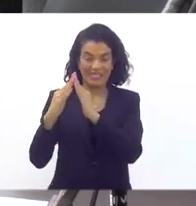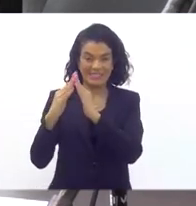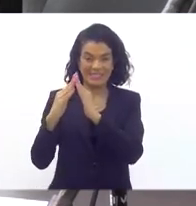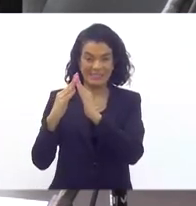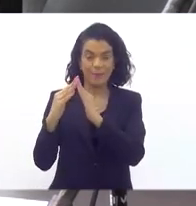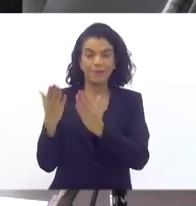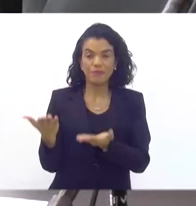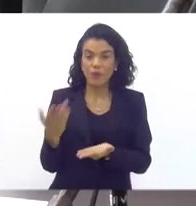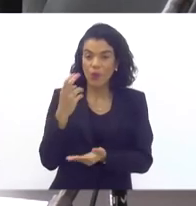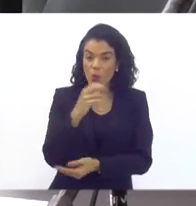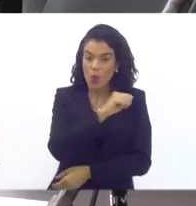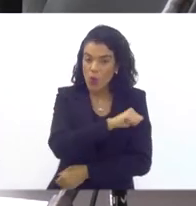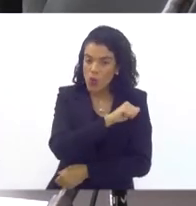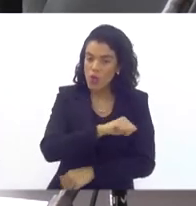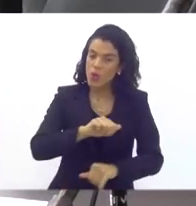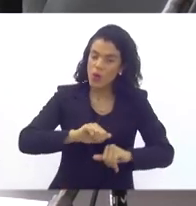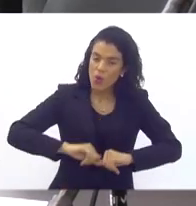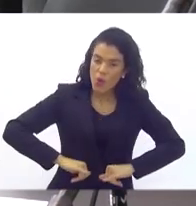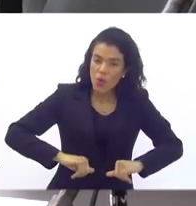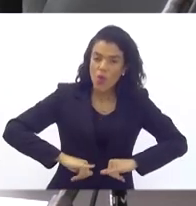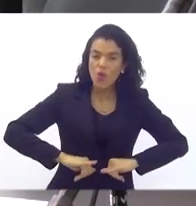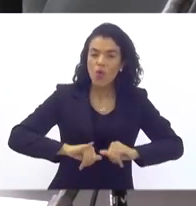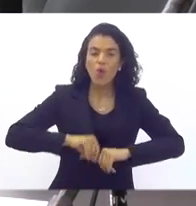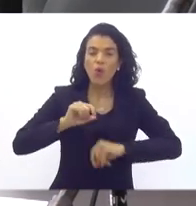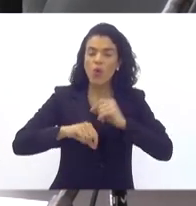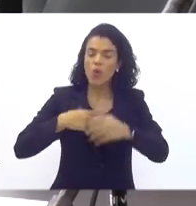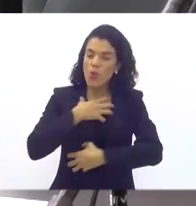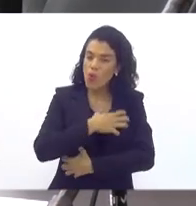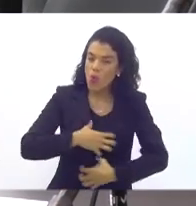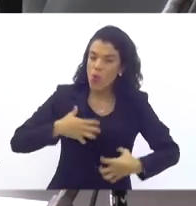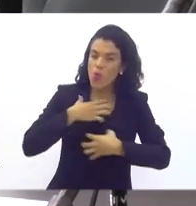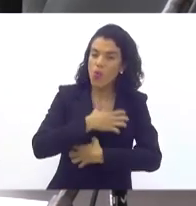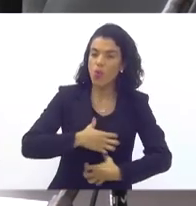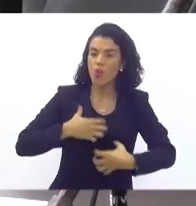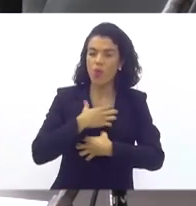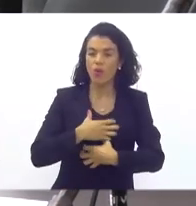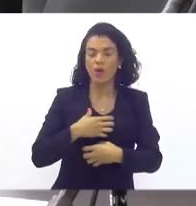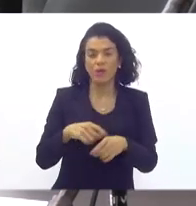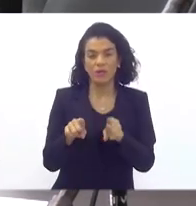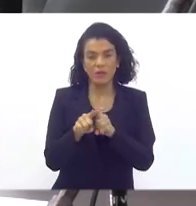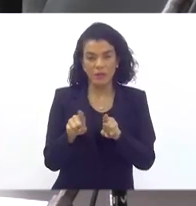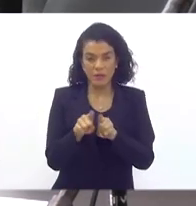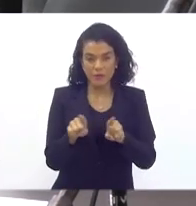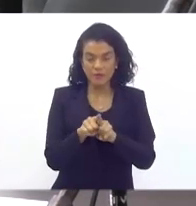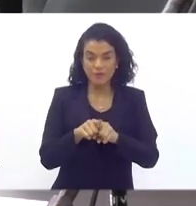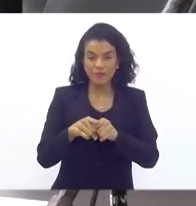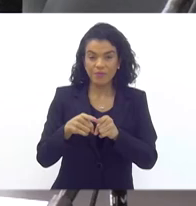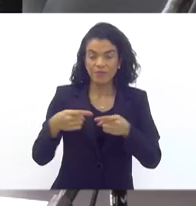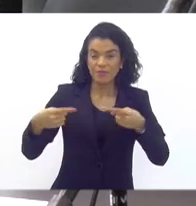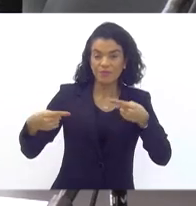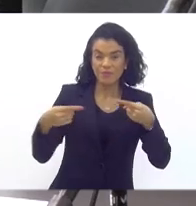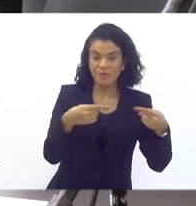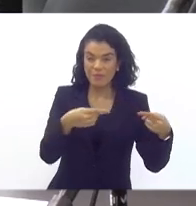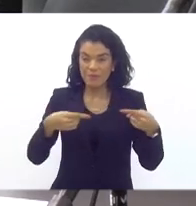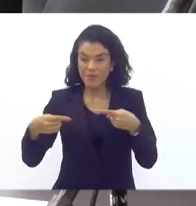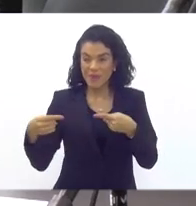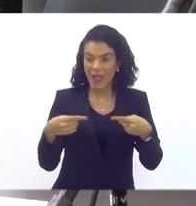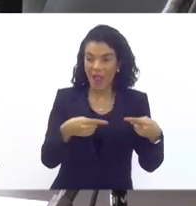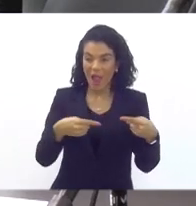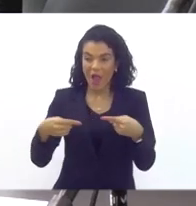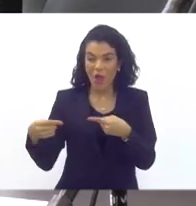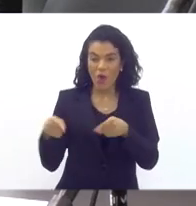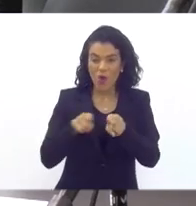o Rio de Janeiro sofre um constrangimento grande também na concorrência ilegal